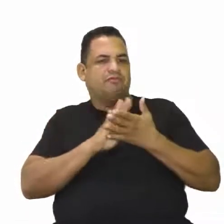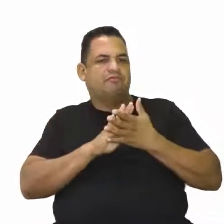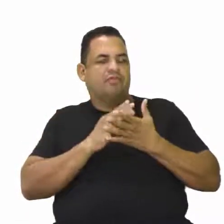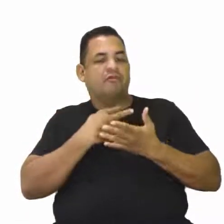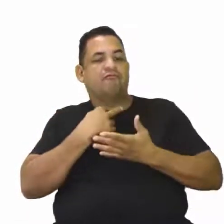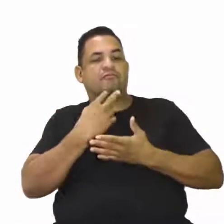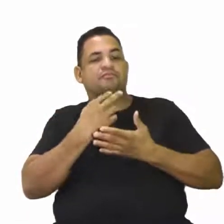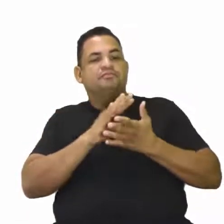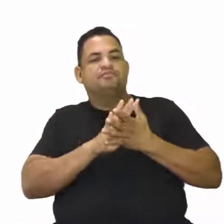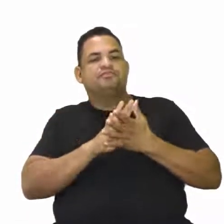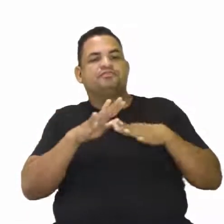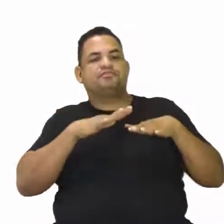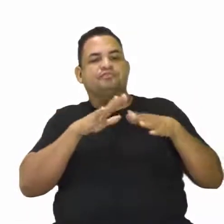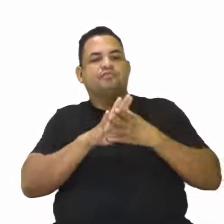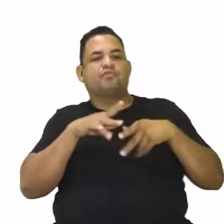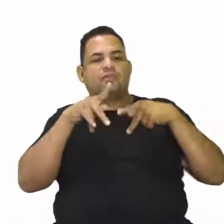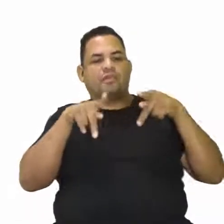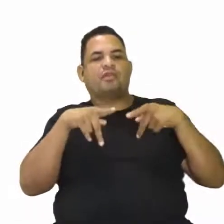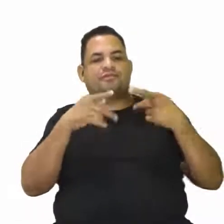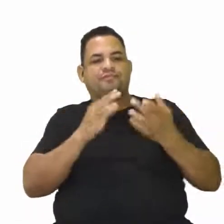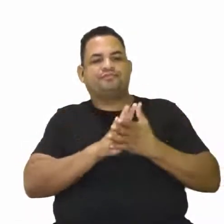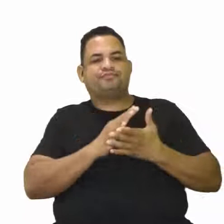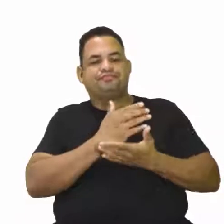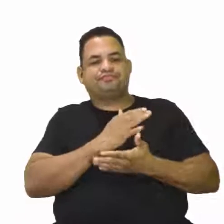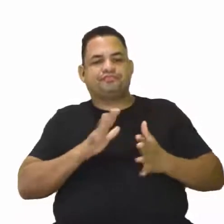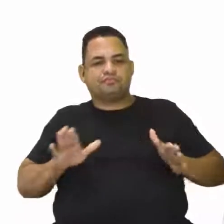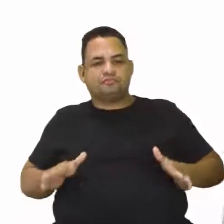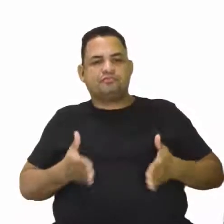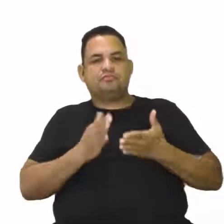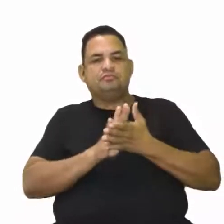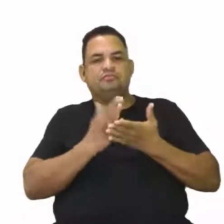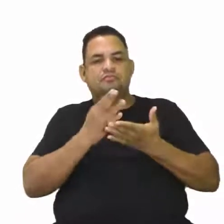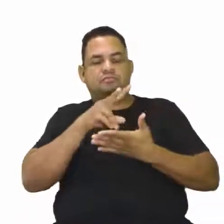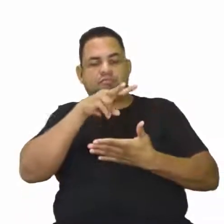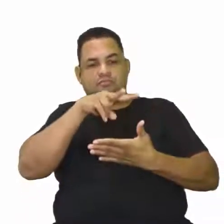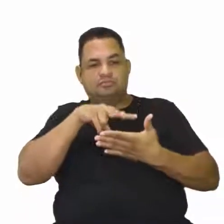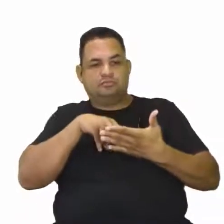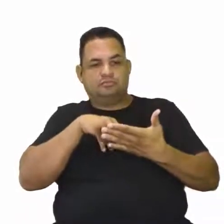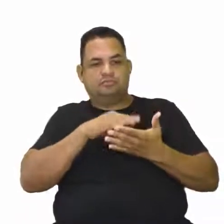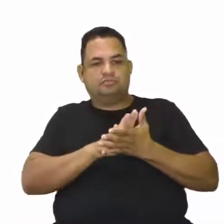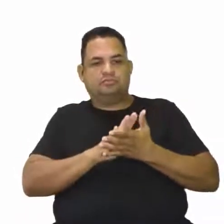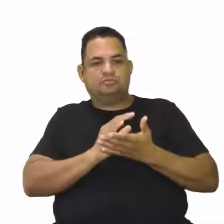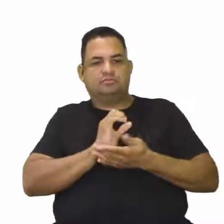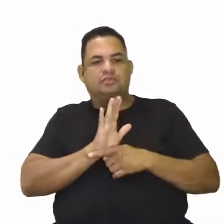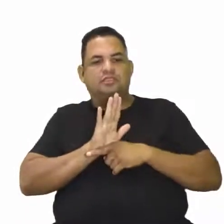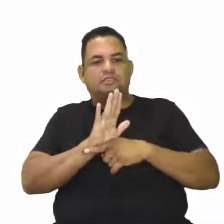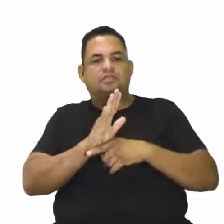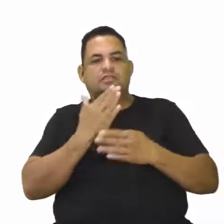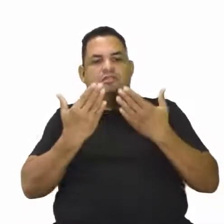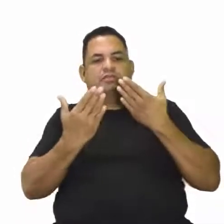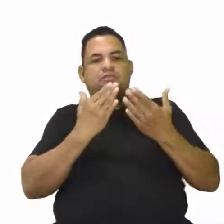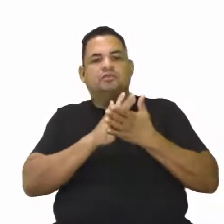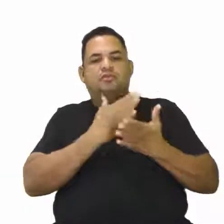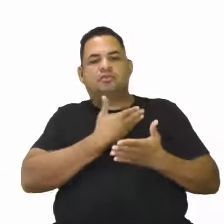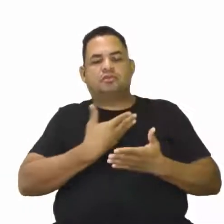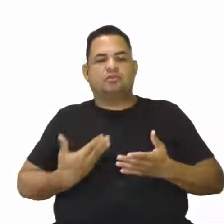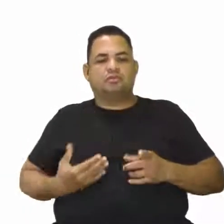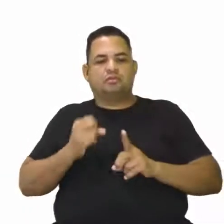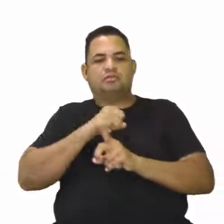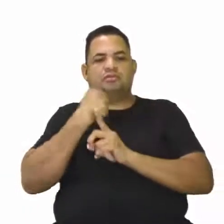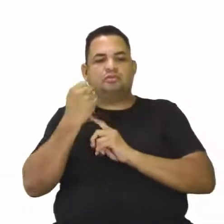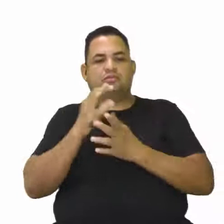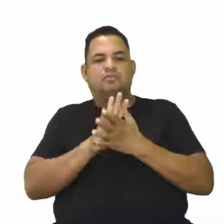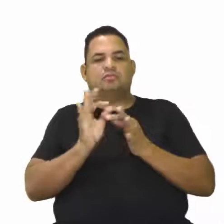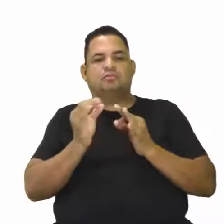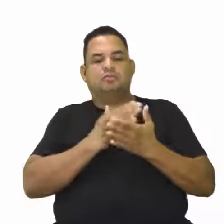popular, fomentar o engajamento do leitor, favorecer o diálogo entre governo e sociedade e instaurar dúvidas sobre